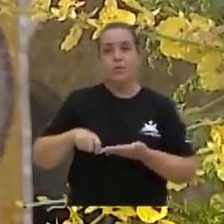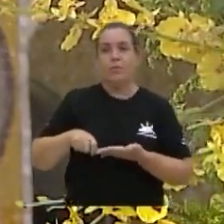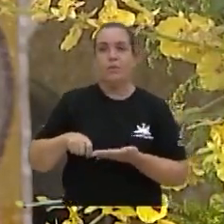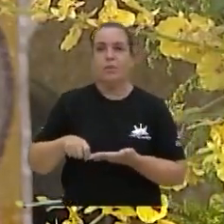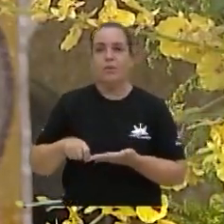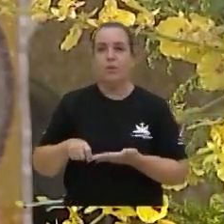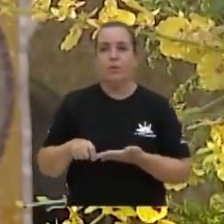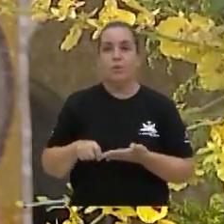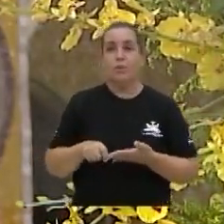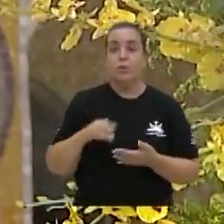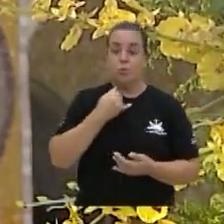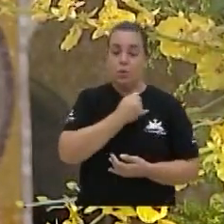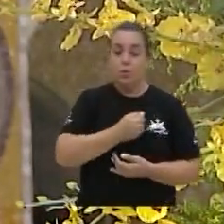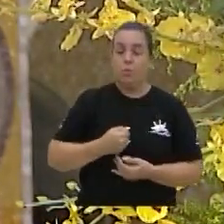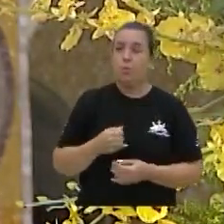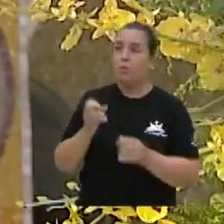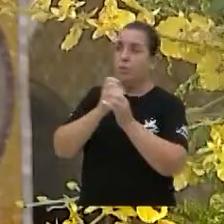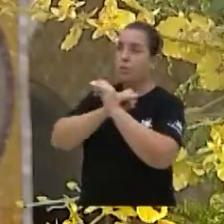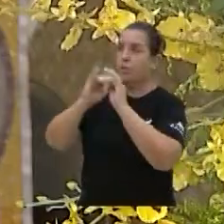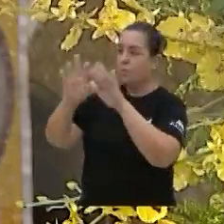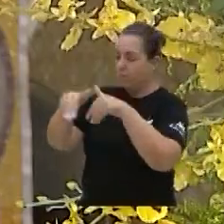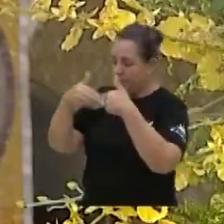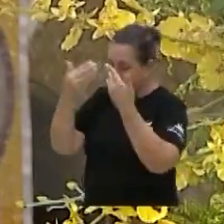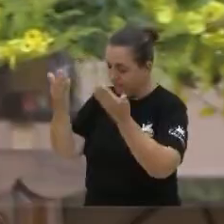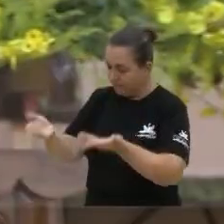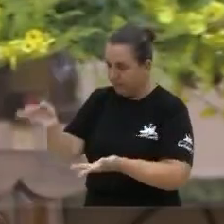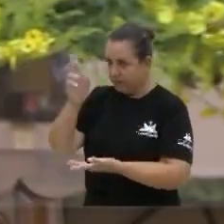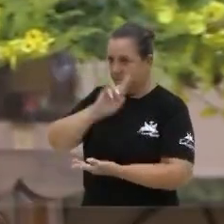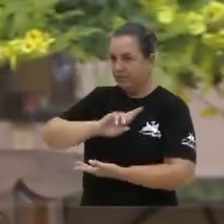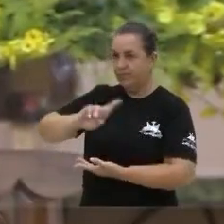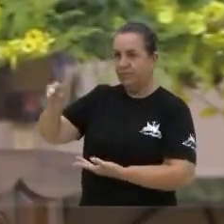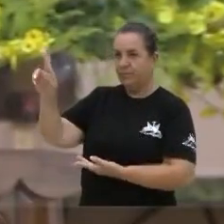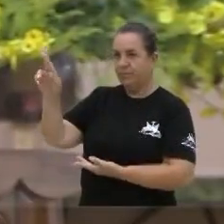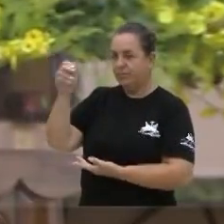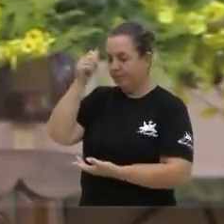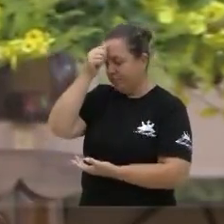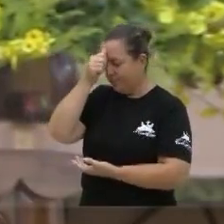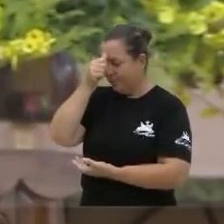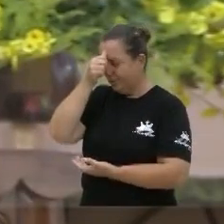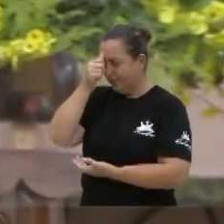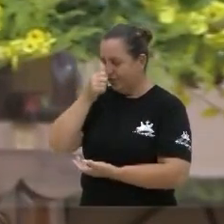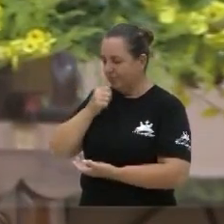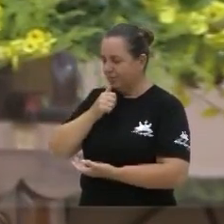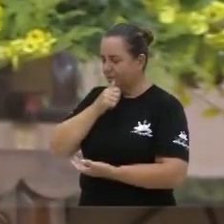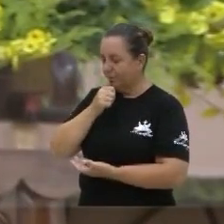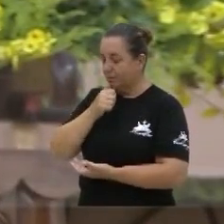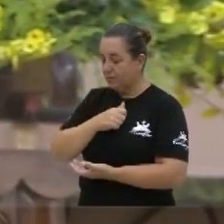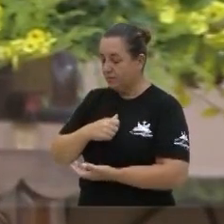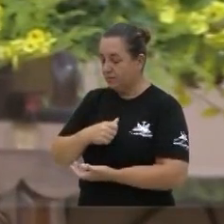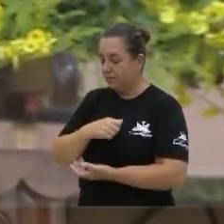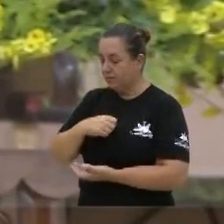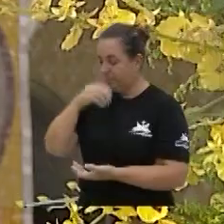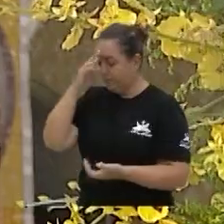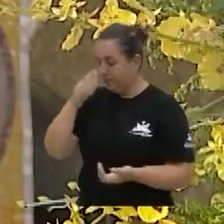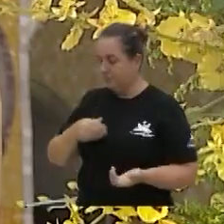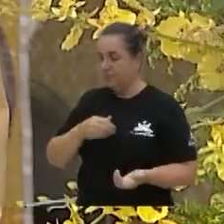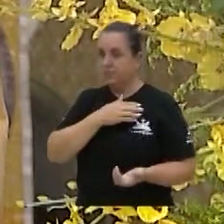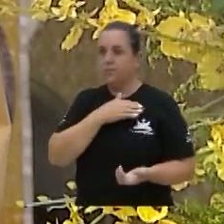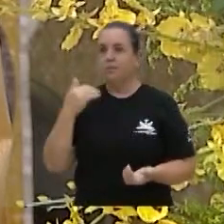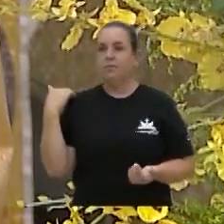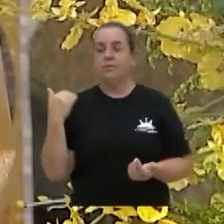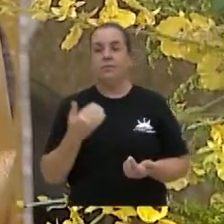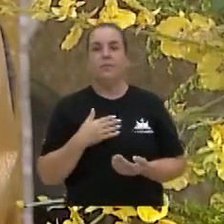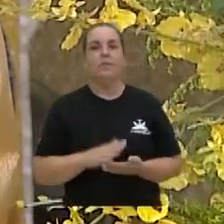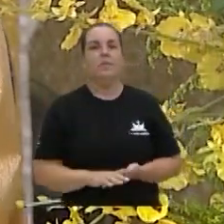segundo João. Glória a vós, Senhor.